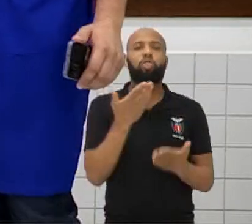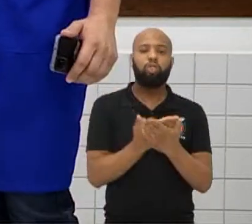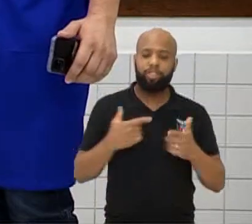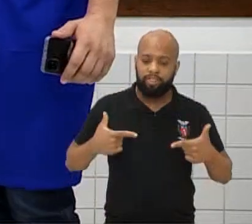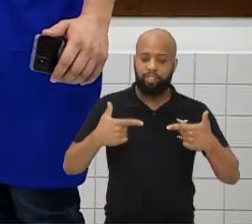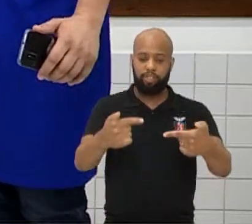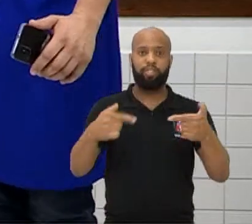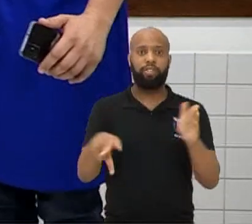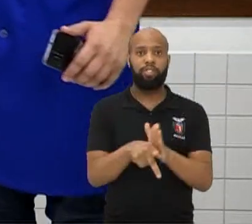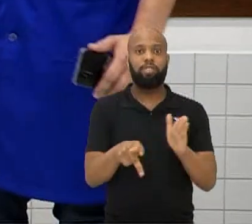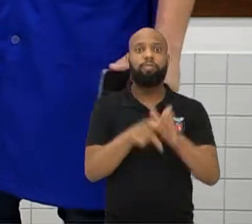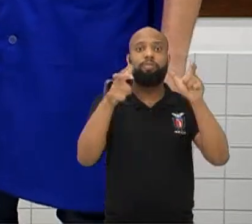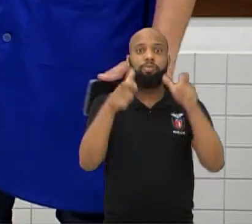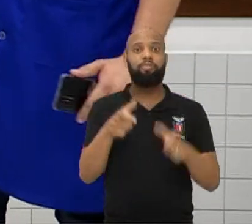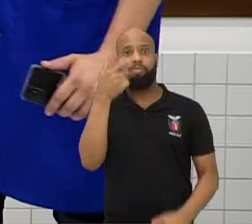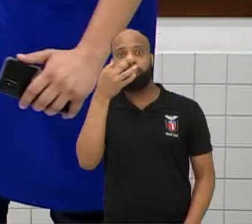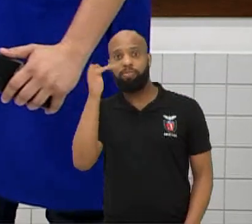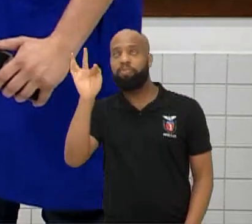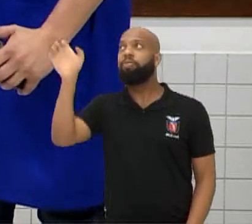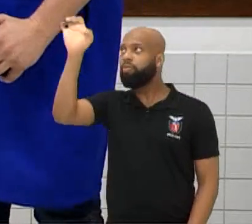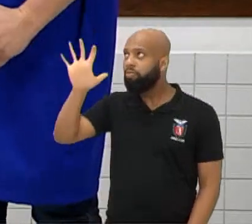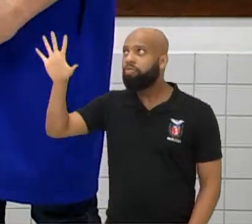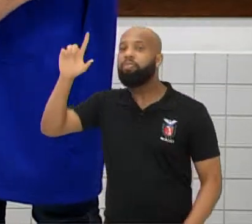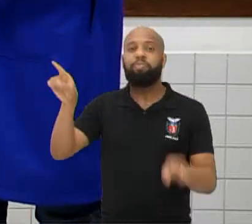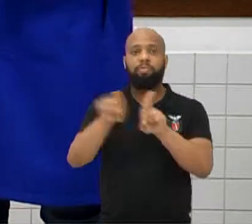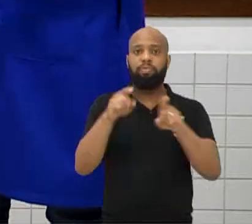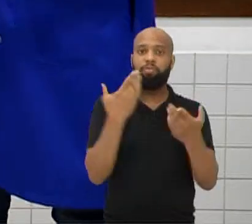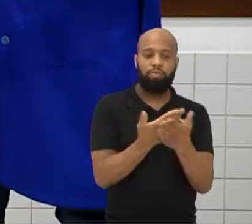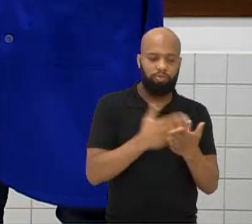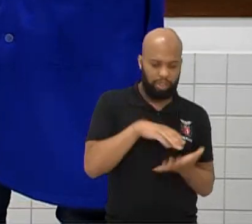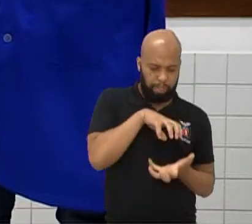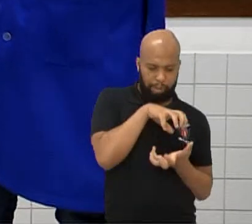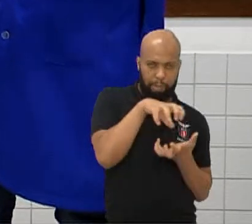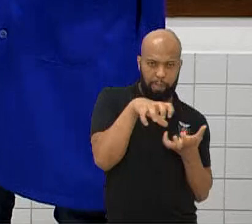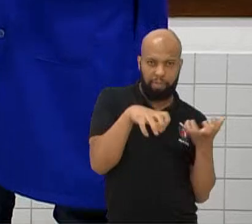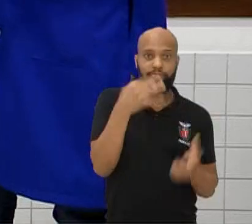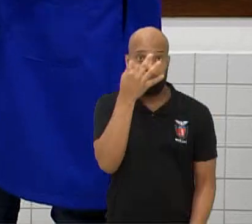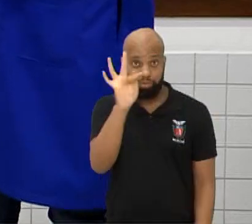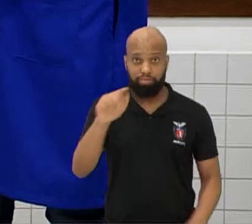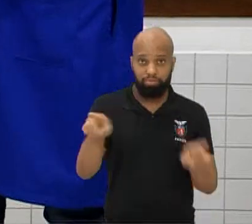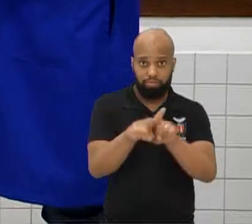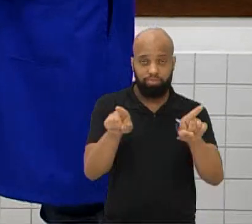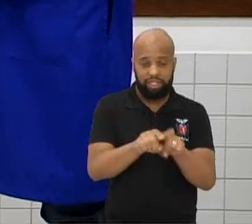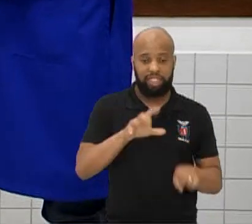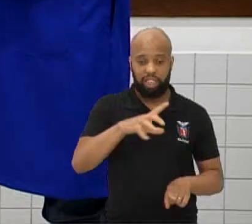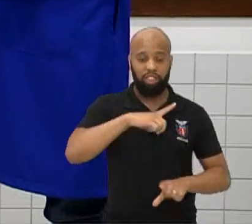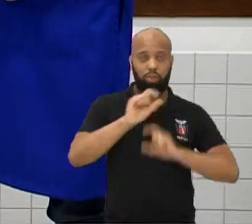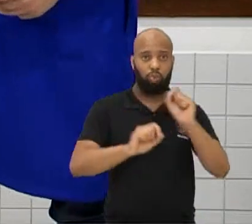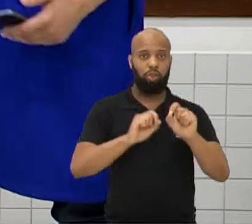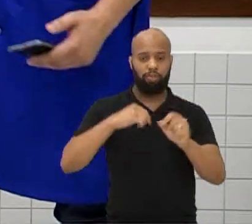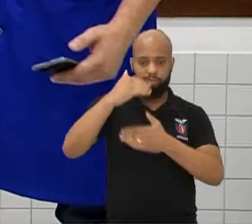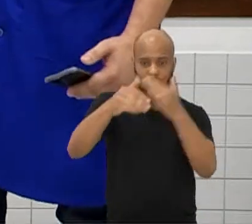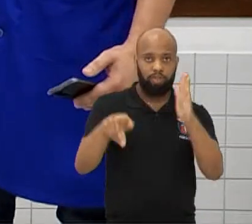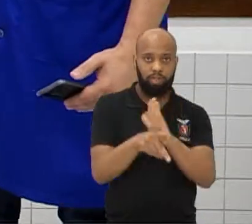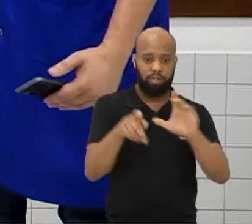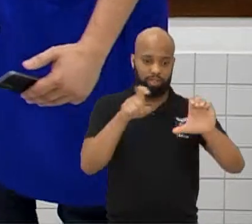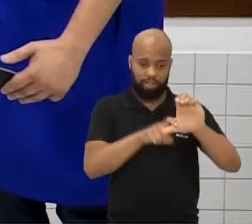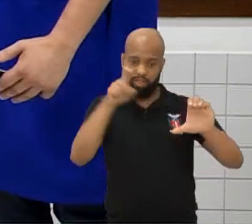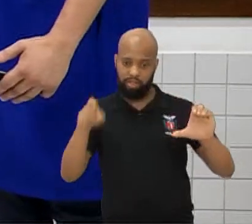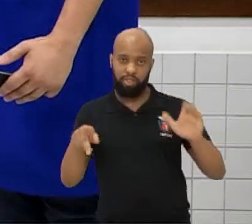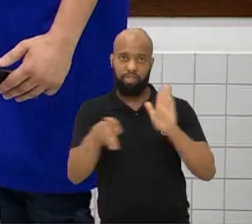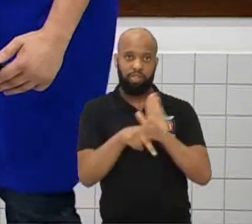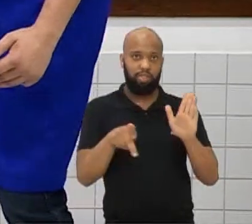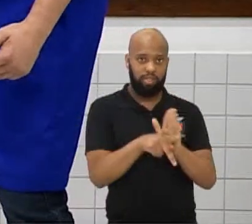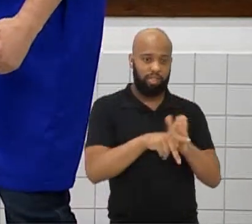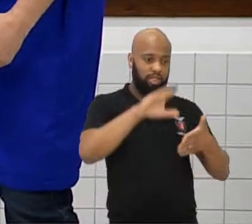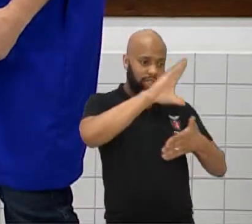guerras napoleônicas que ocorreram na Europa e depois da Revolução Francesa. Daí, isso aí resultou no processo de independência da América Espanhola.